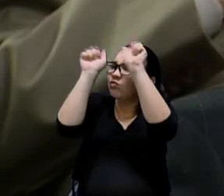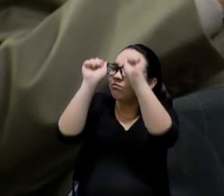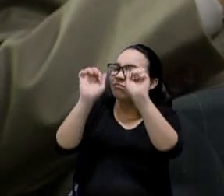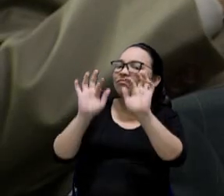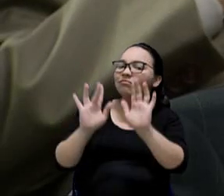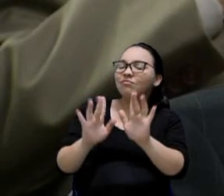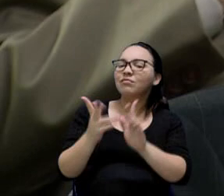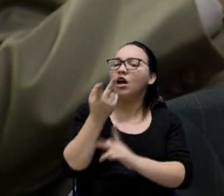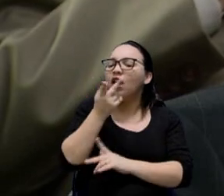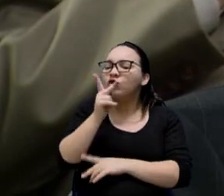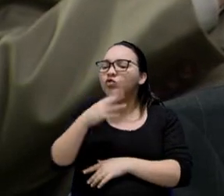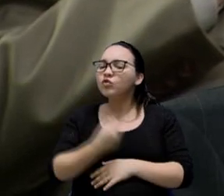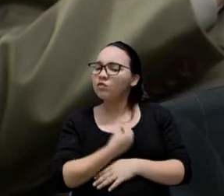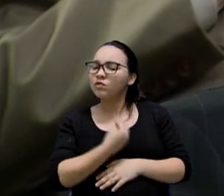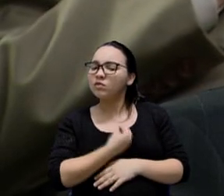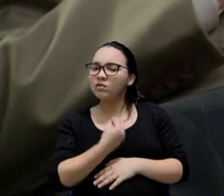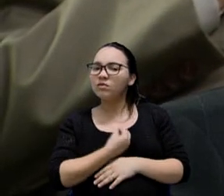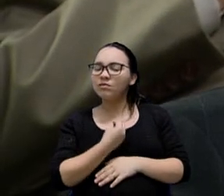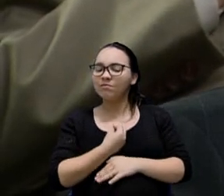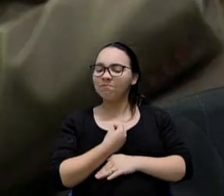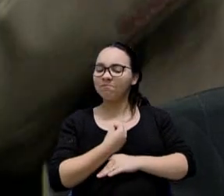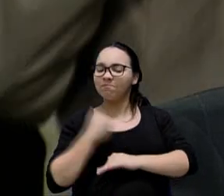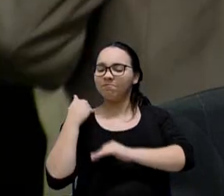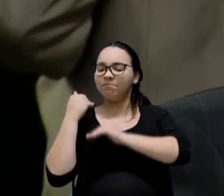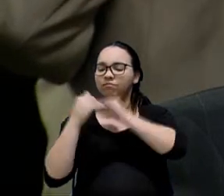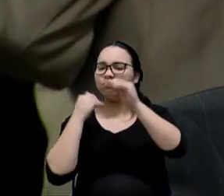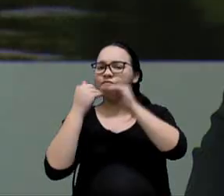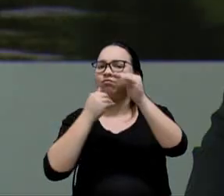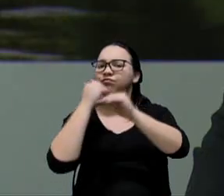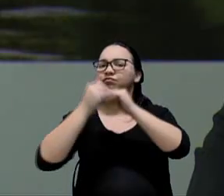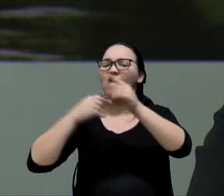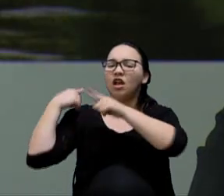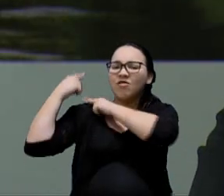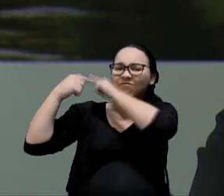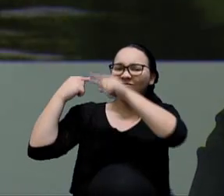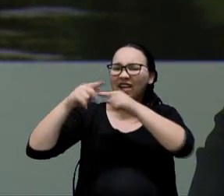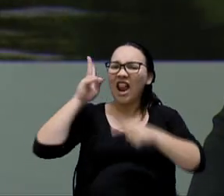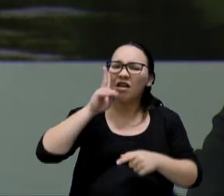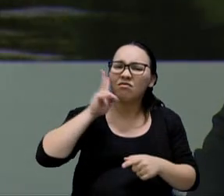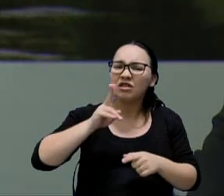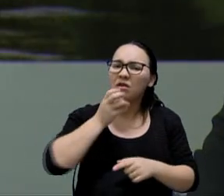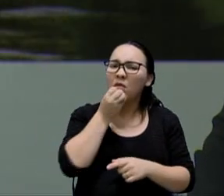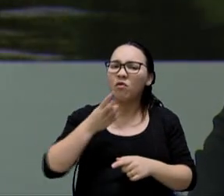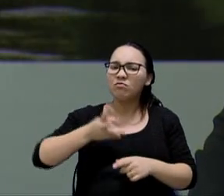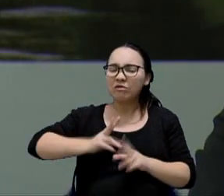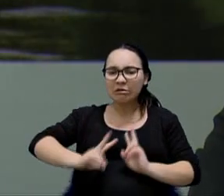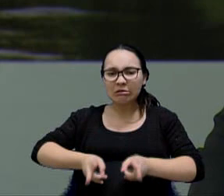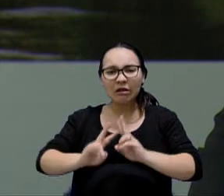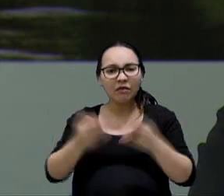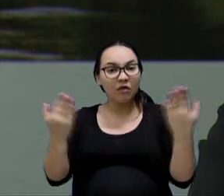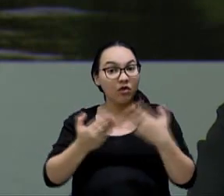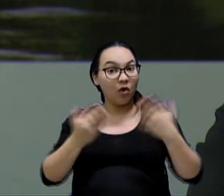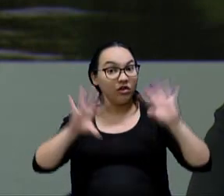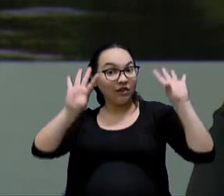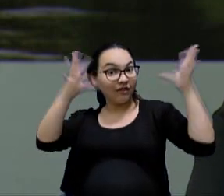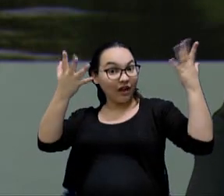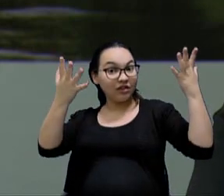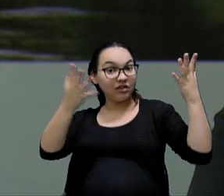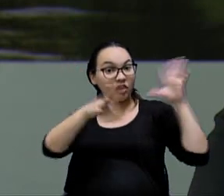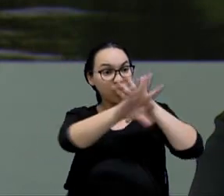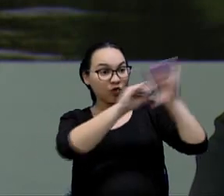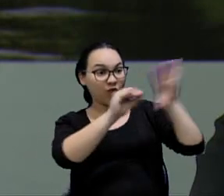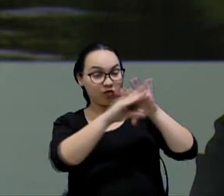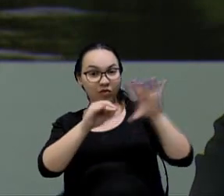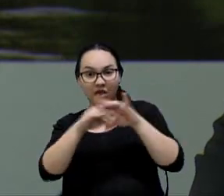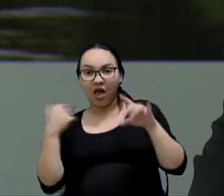sua jornada a construção de um legado eterno, hoje já comemorado e exemplo para